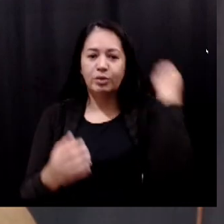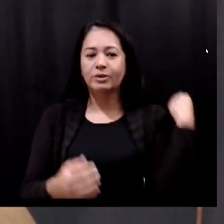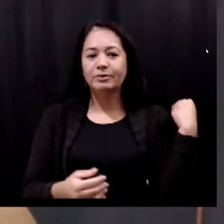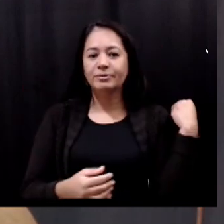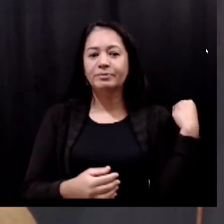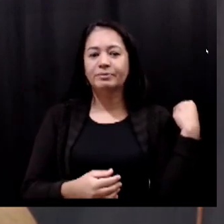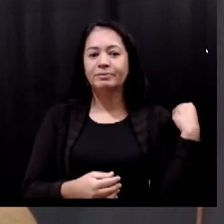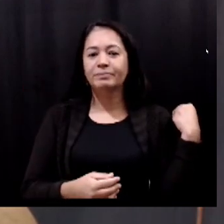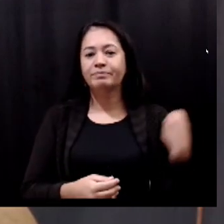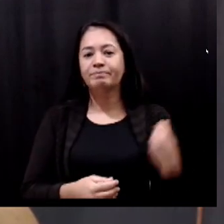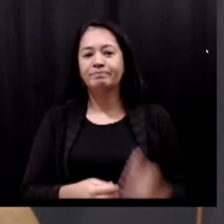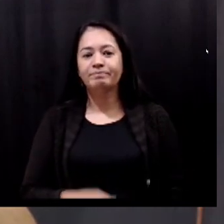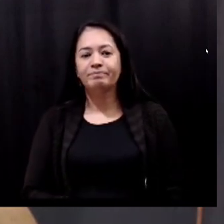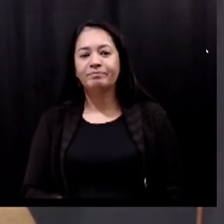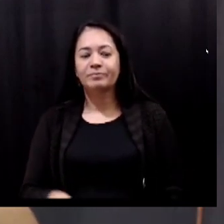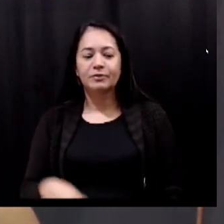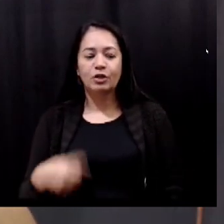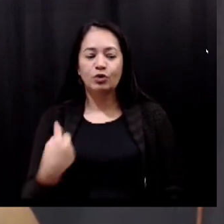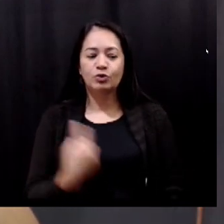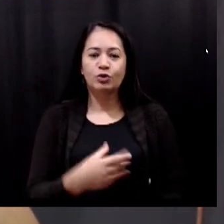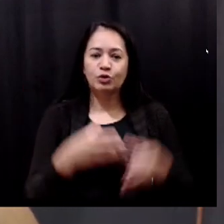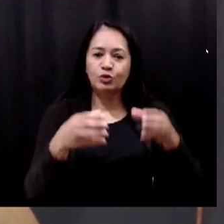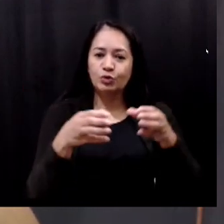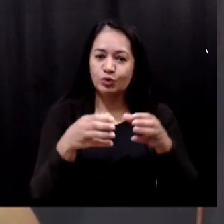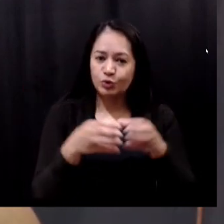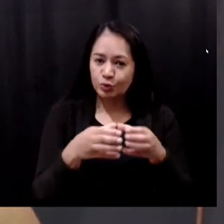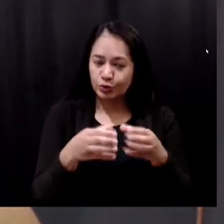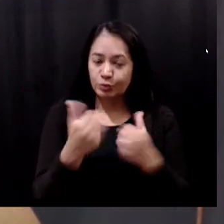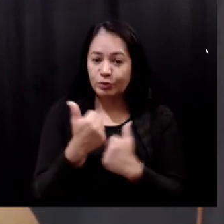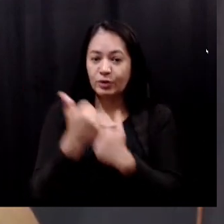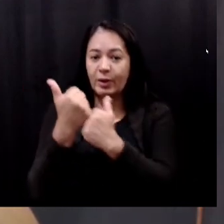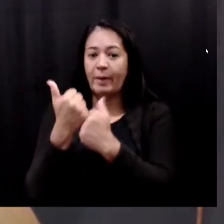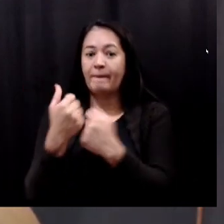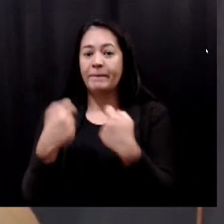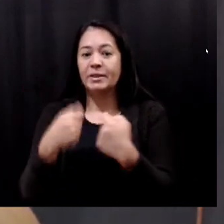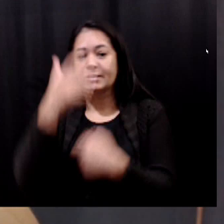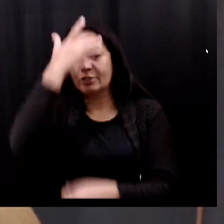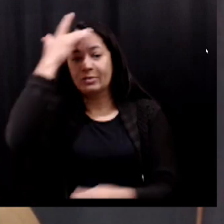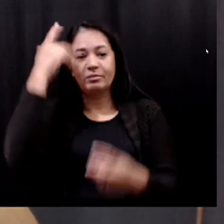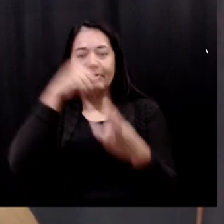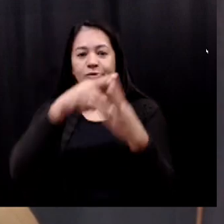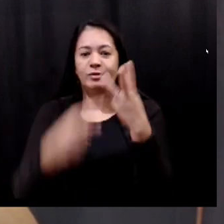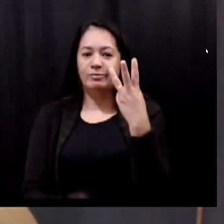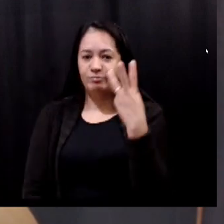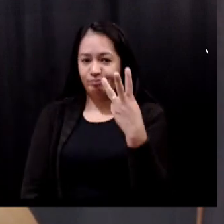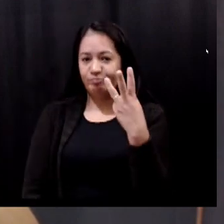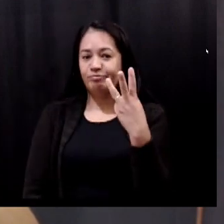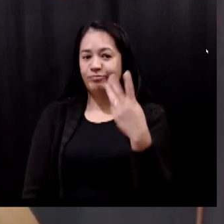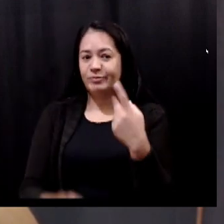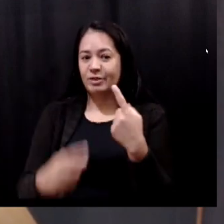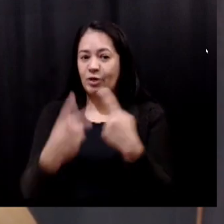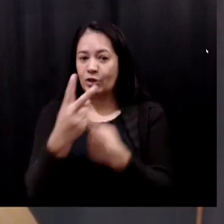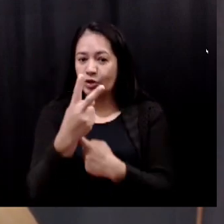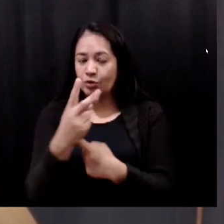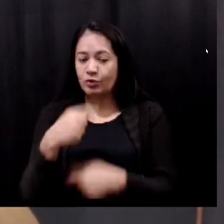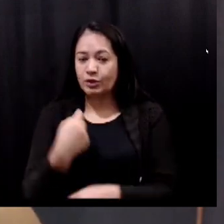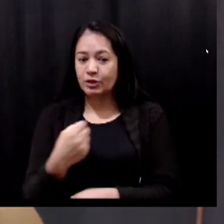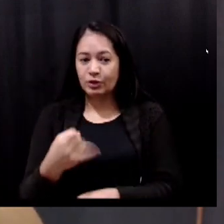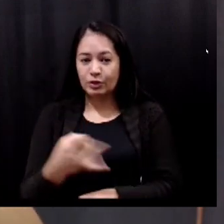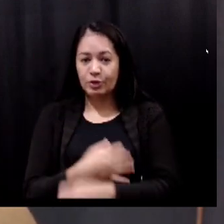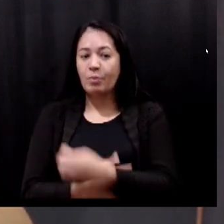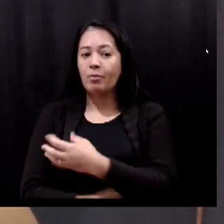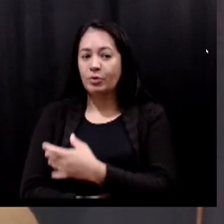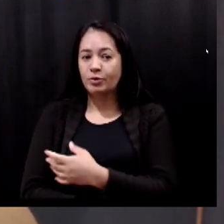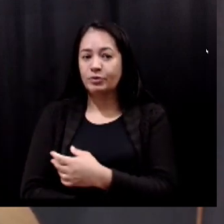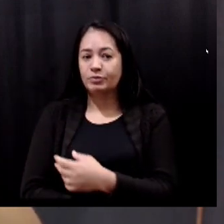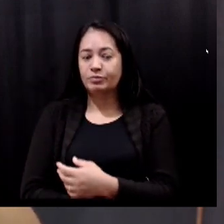nossa rede de apoio, ela precisa ter pessoas nesses 3 níveis. Uma pessoa que vai cuidar das nossas emoções, que pode, de novo, ser um